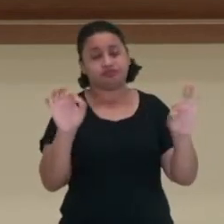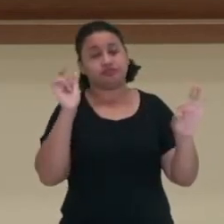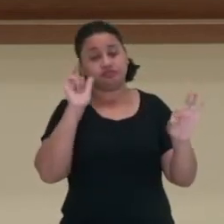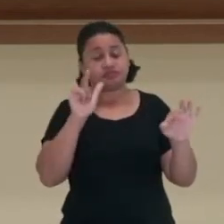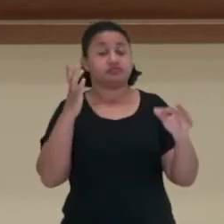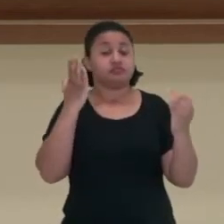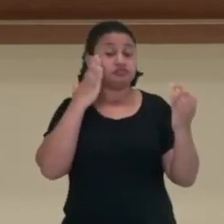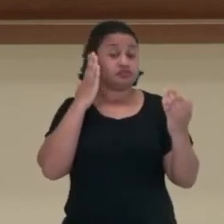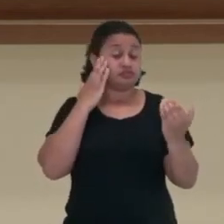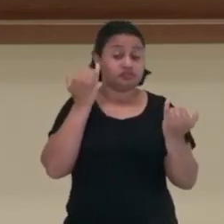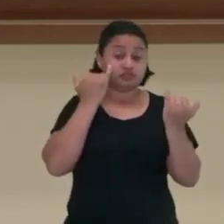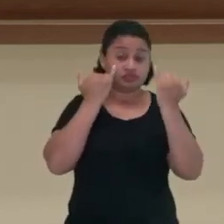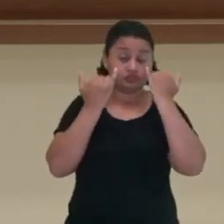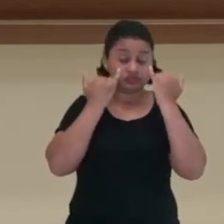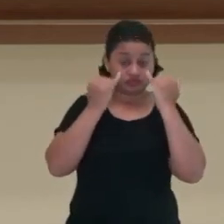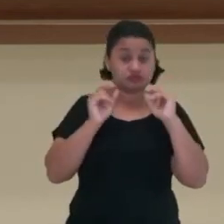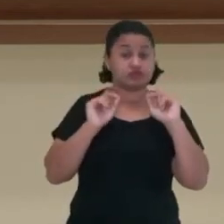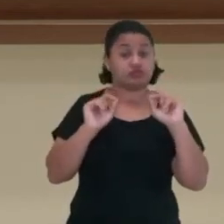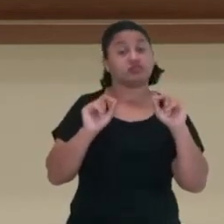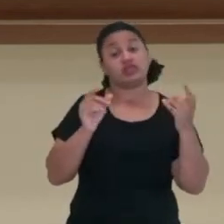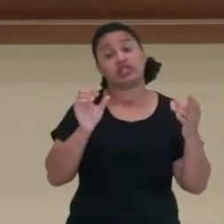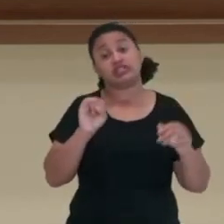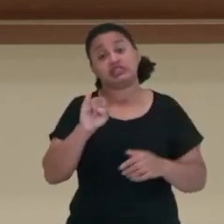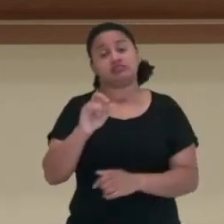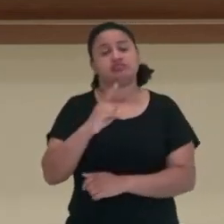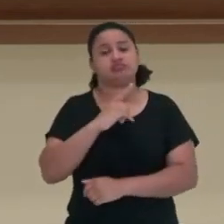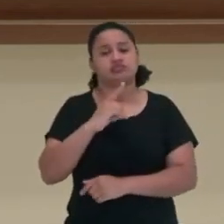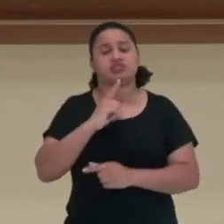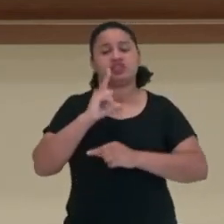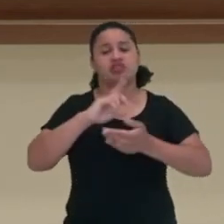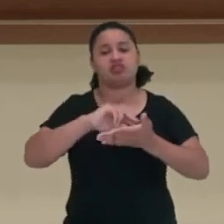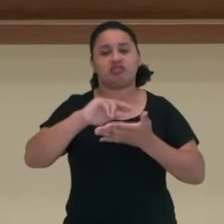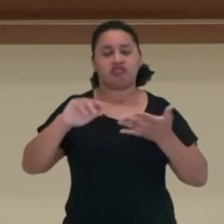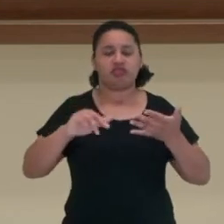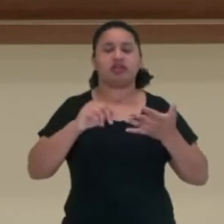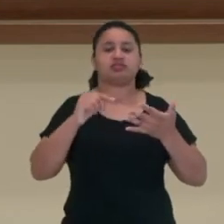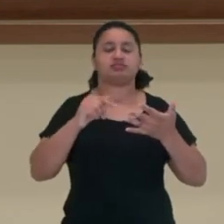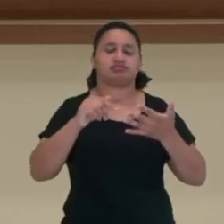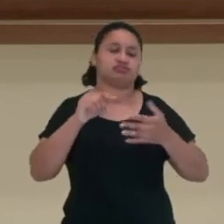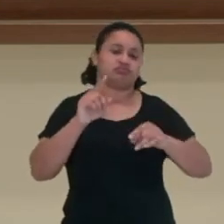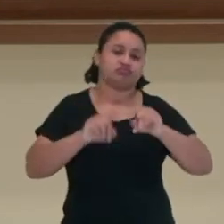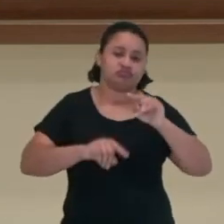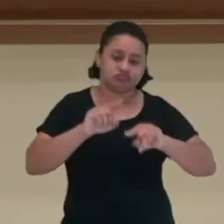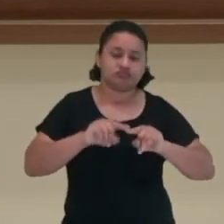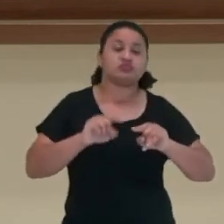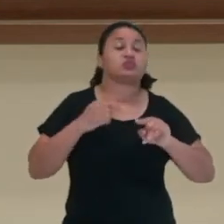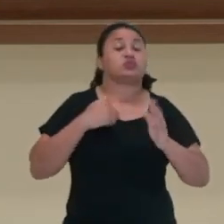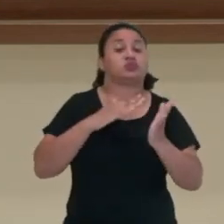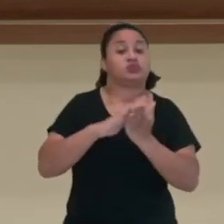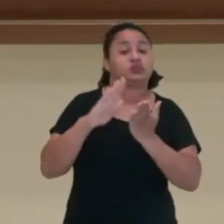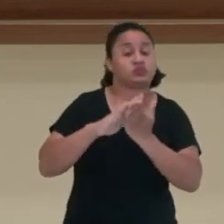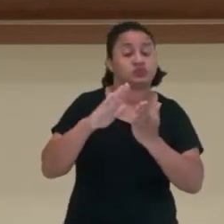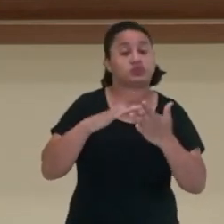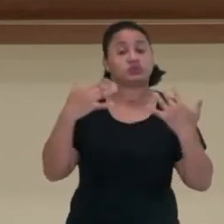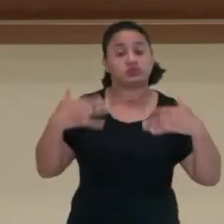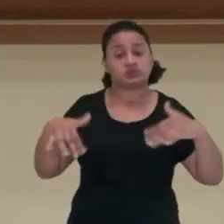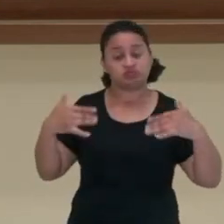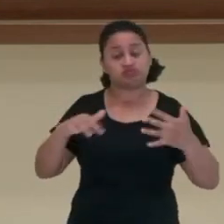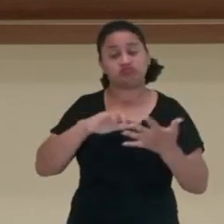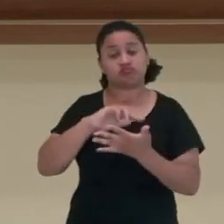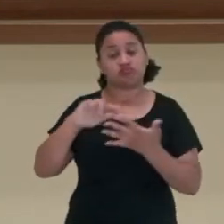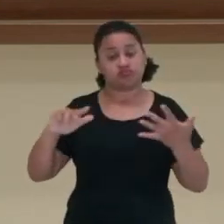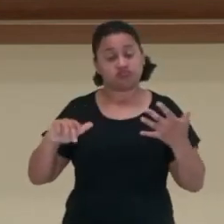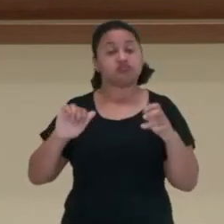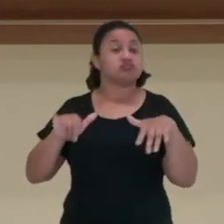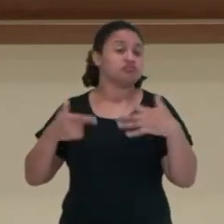levantamento. Obviamente, se há vários itens do custo que são muito grandes, vários itens,